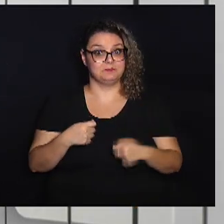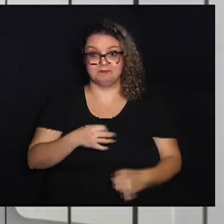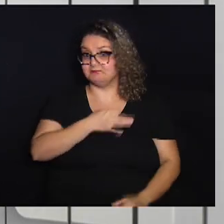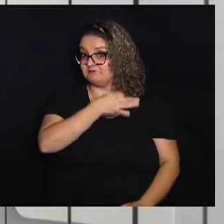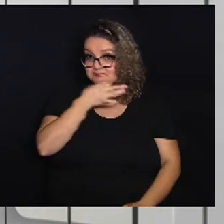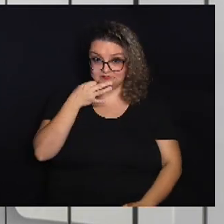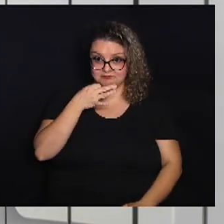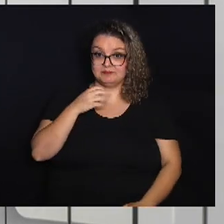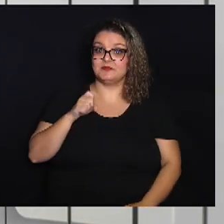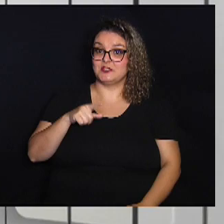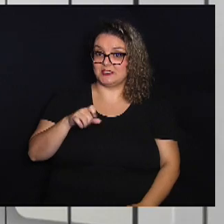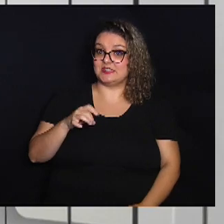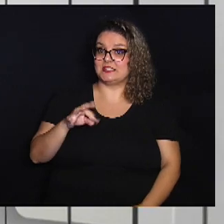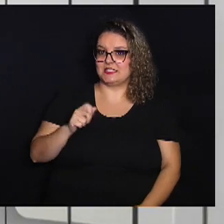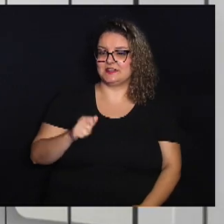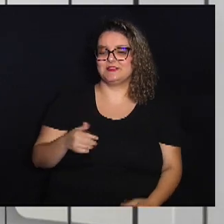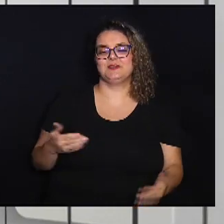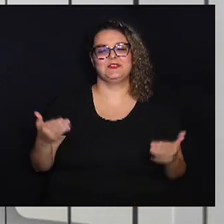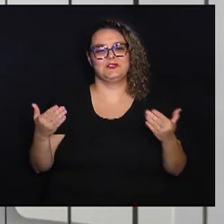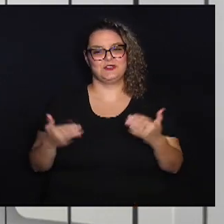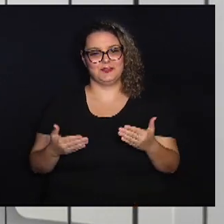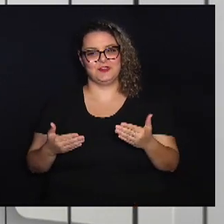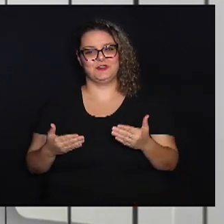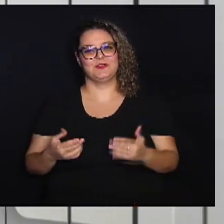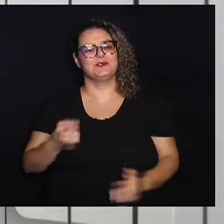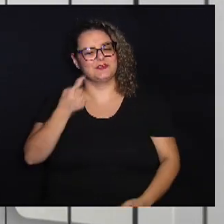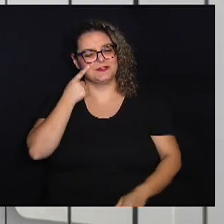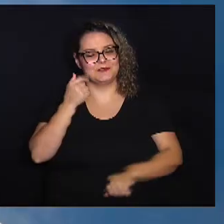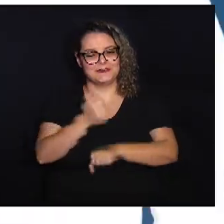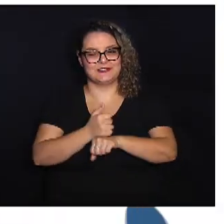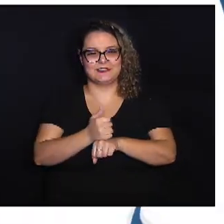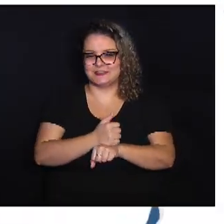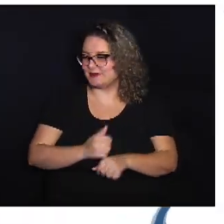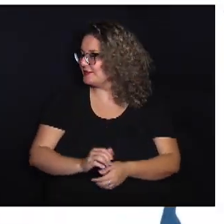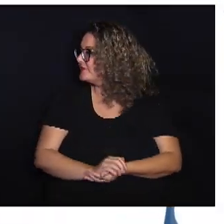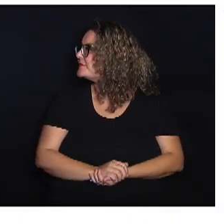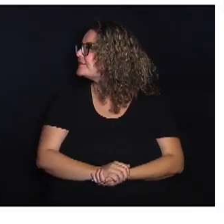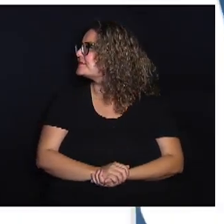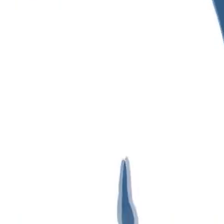de exatas. A partir de agora, se liga na profissão.